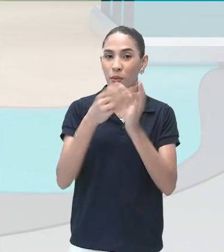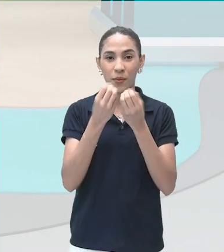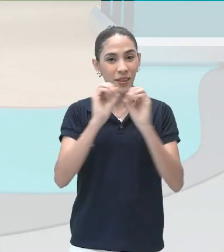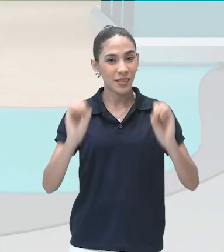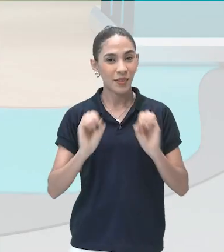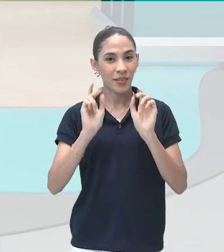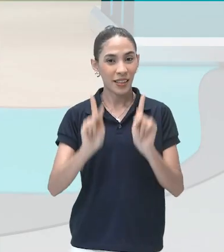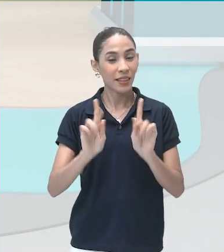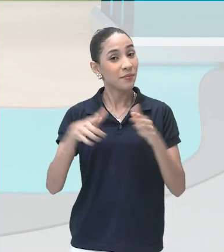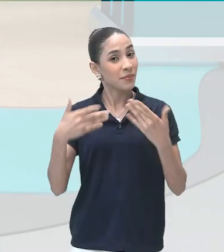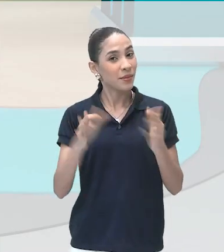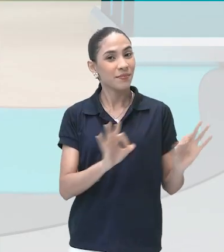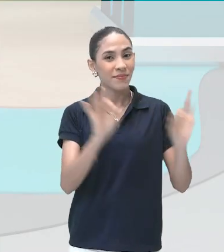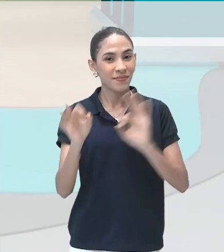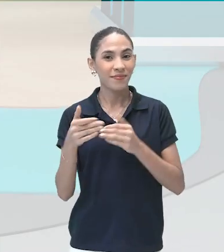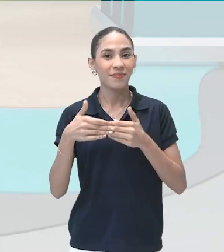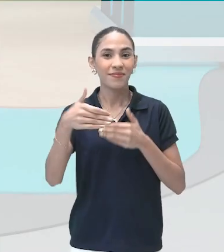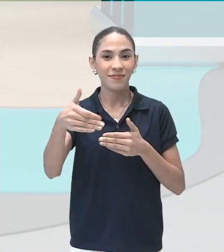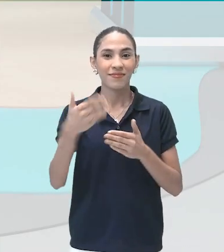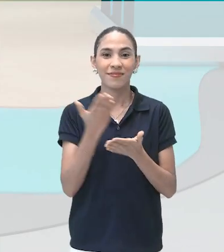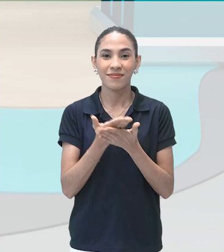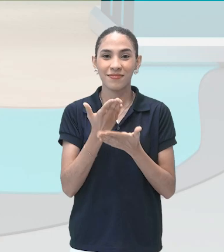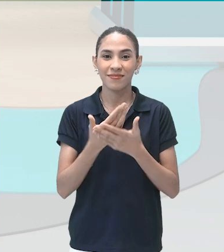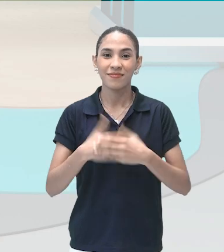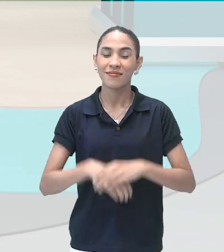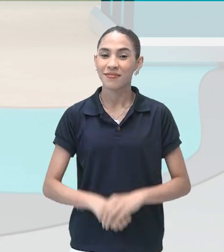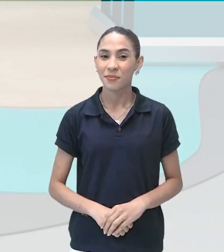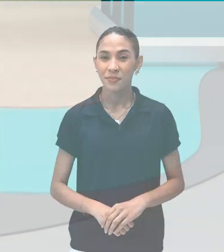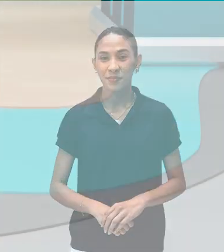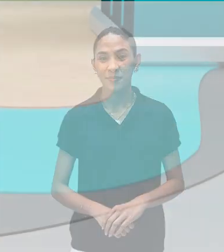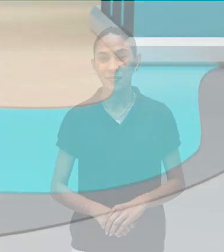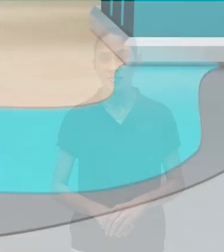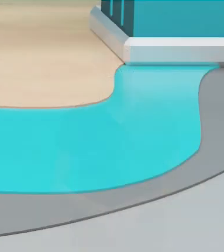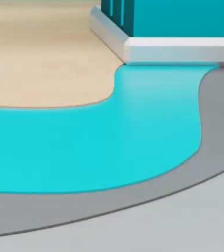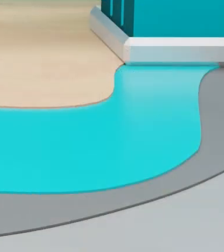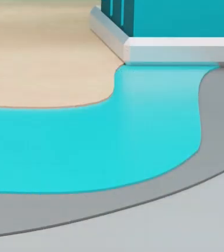ok? Então, vamos iniciar mais uma aula.